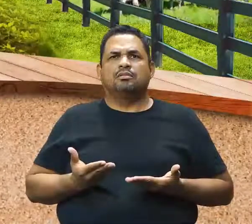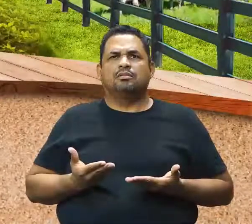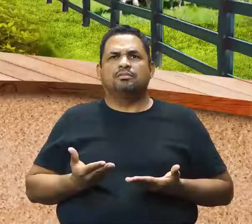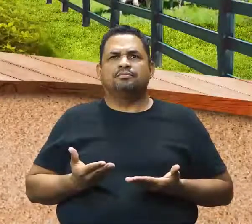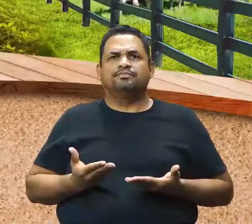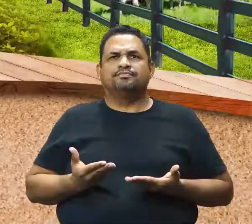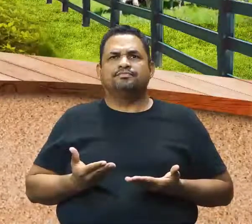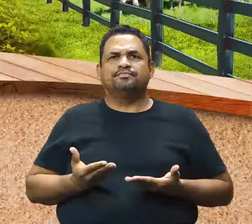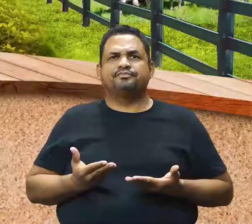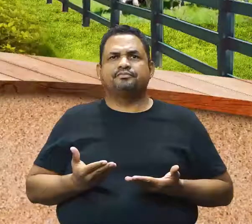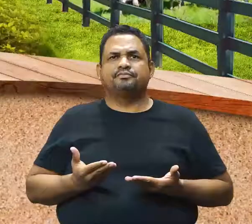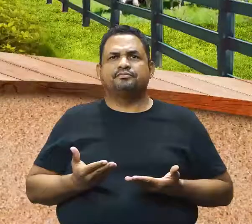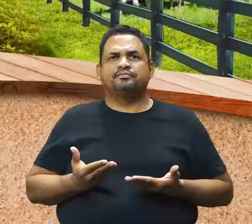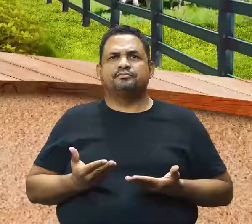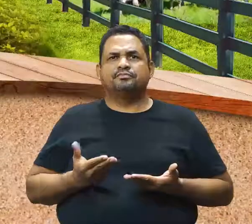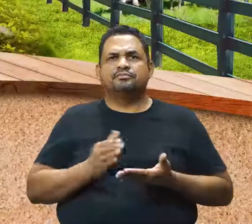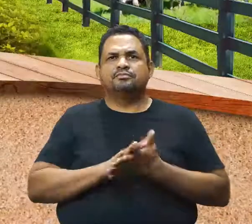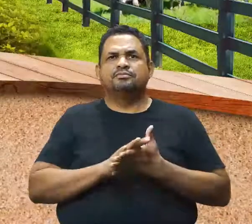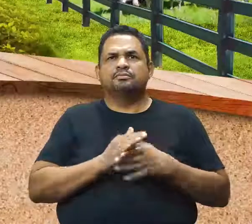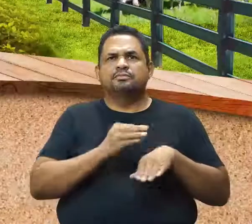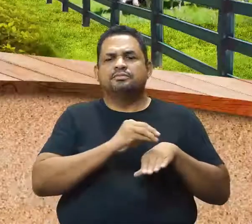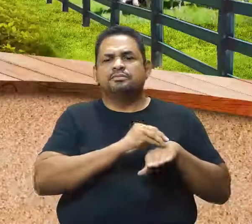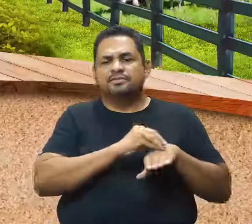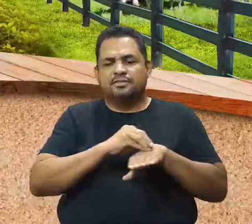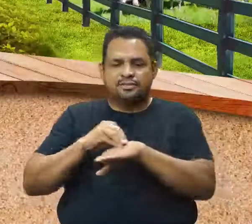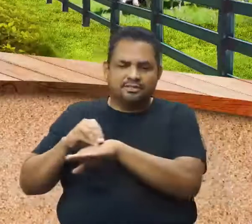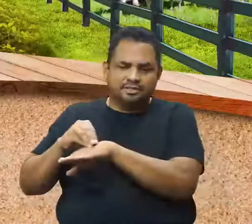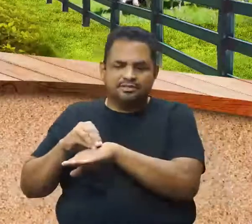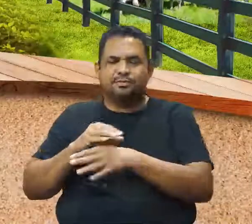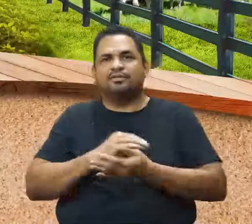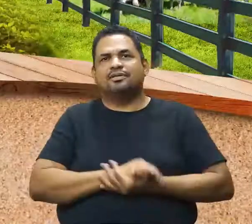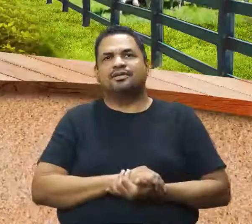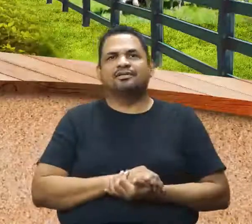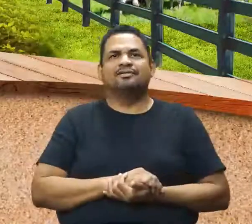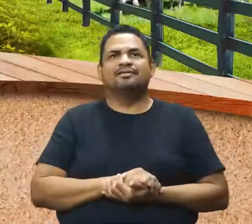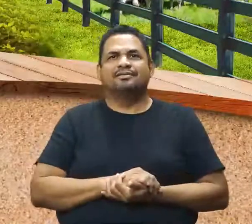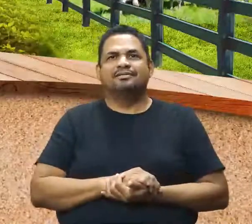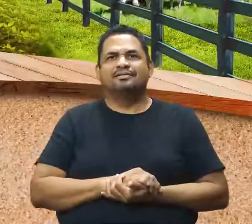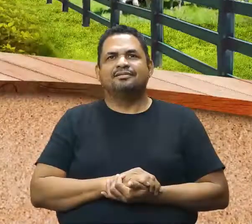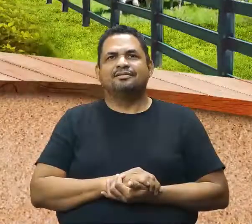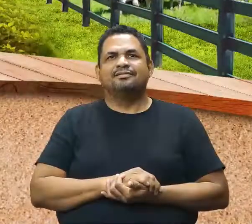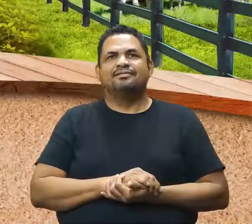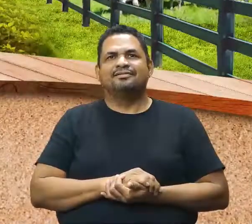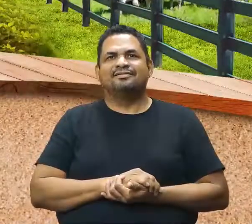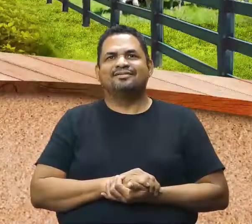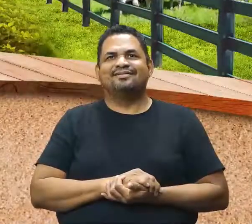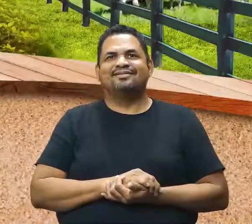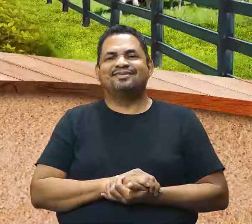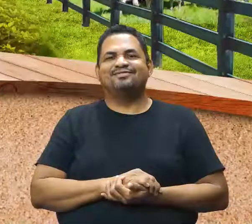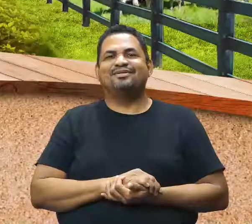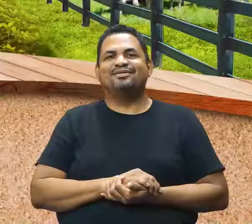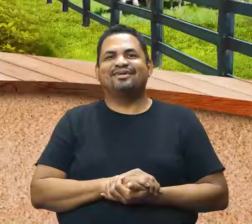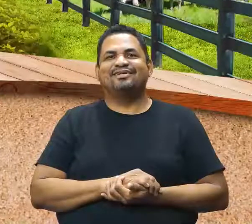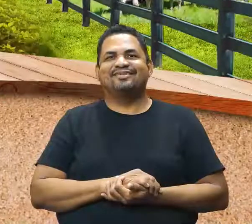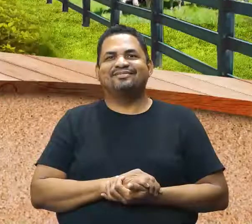hora de... Ai, a palavra, meu querido, a palavra. Que eu vou no canto da boca, como é que